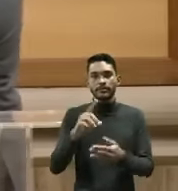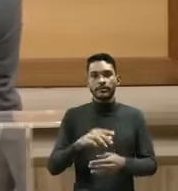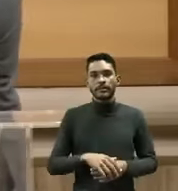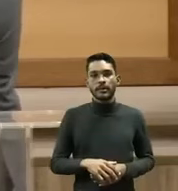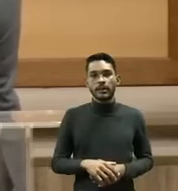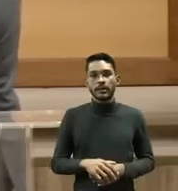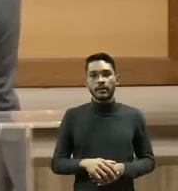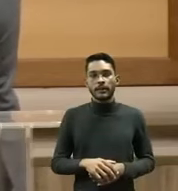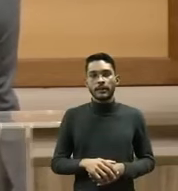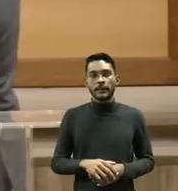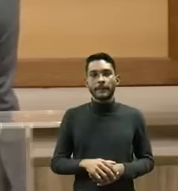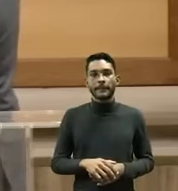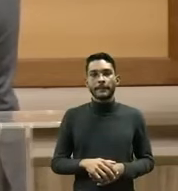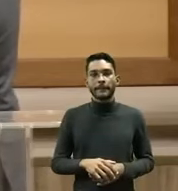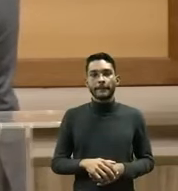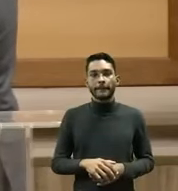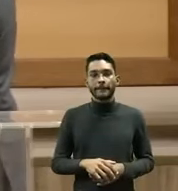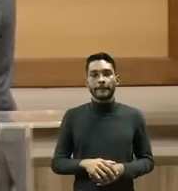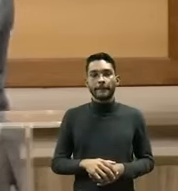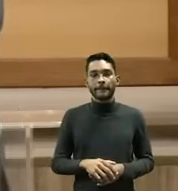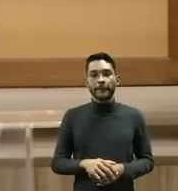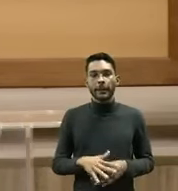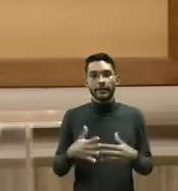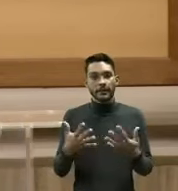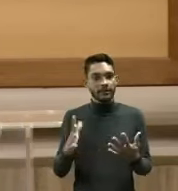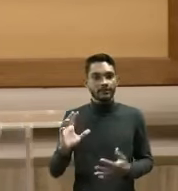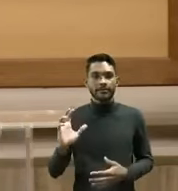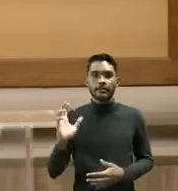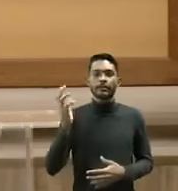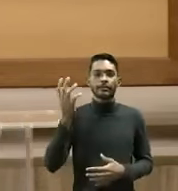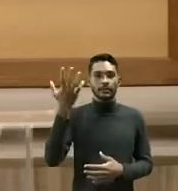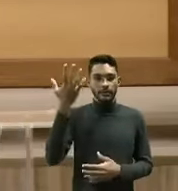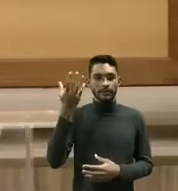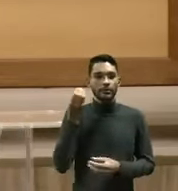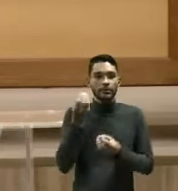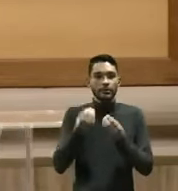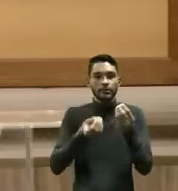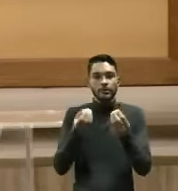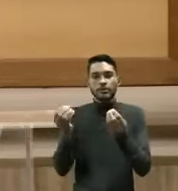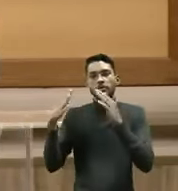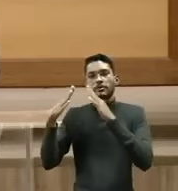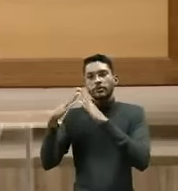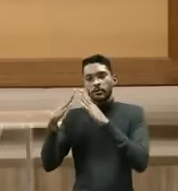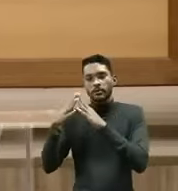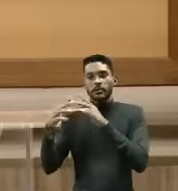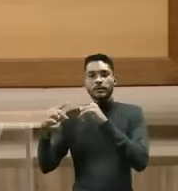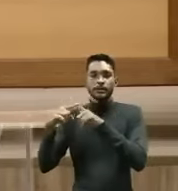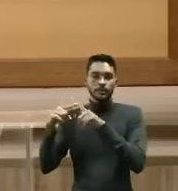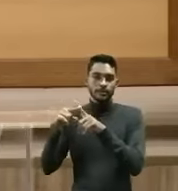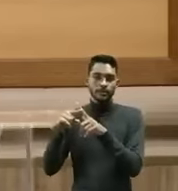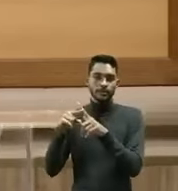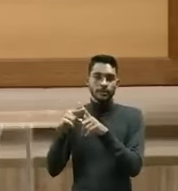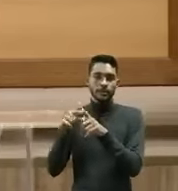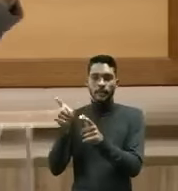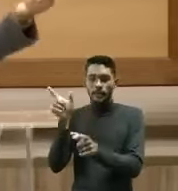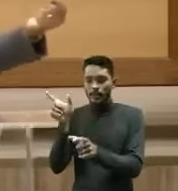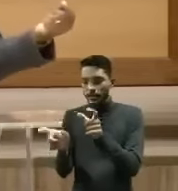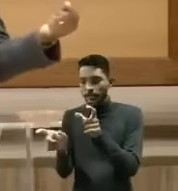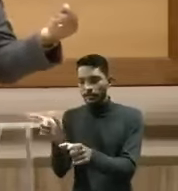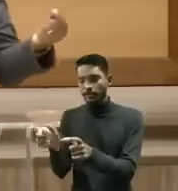acontecendo com a igreja de la odiseia cada um com a sua verdade cada um com o seu achismo cada um com a sua